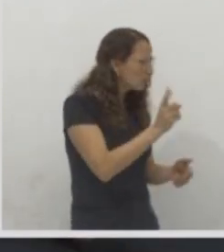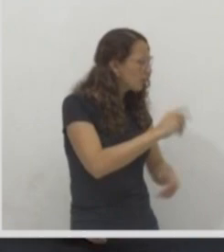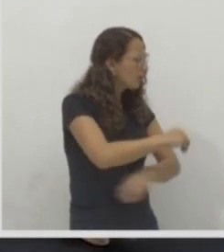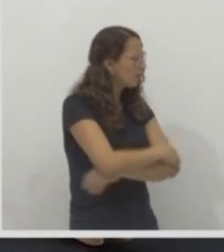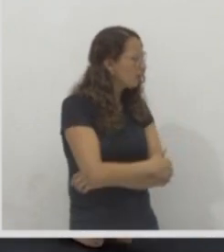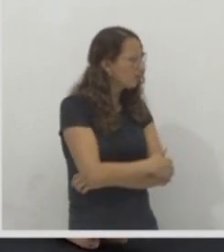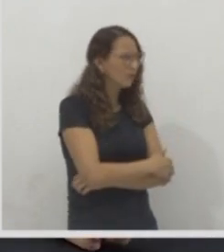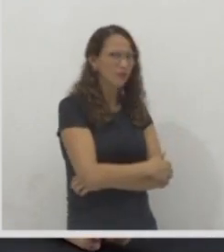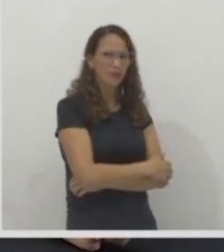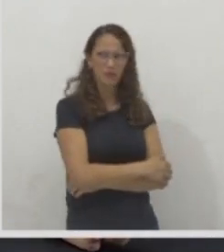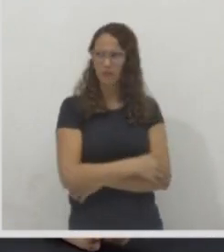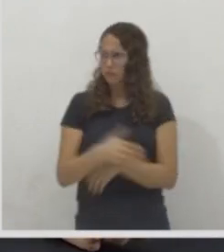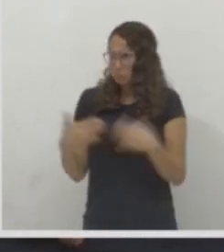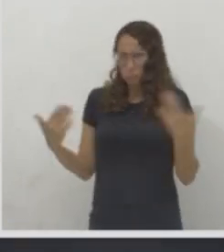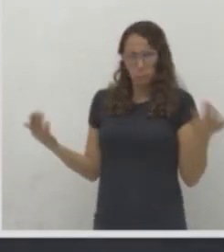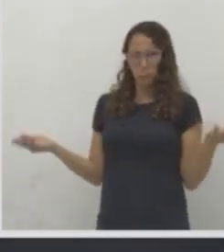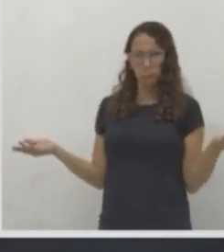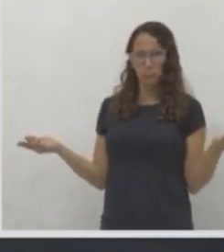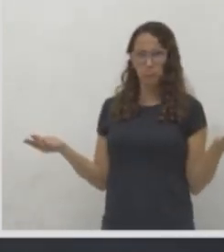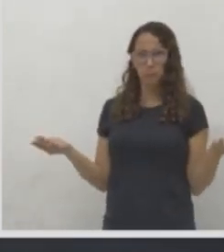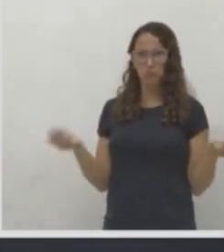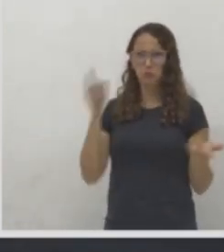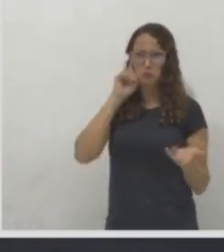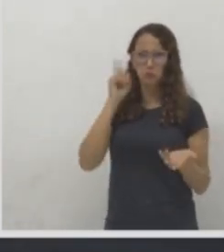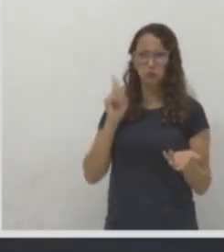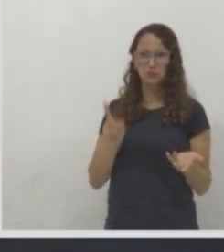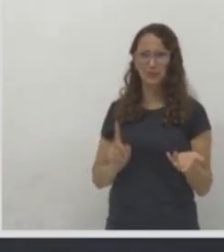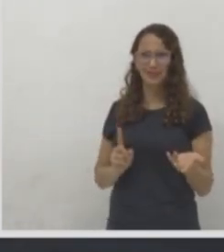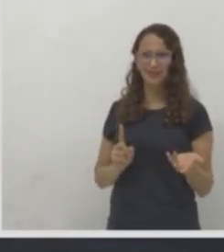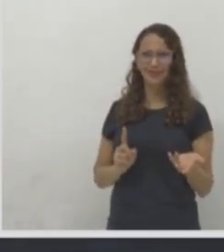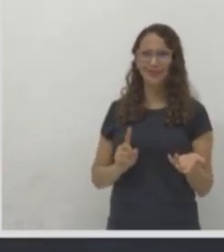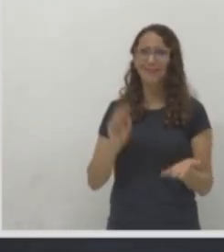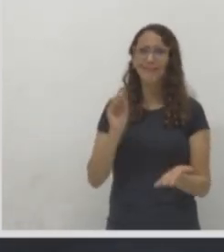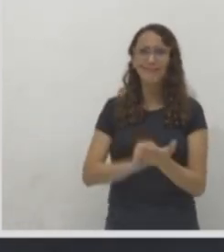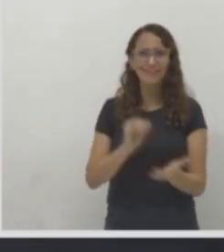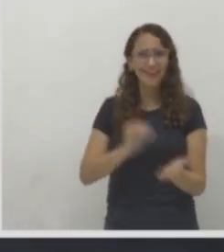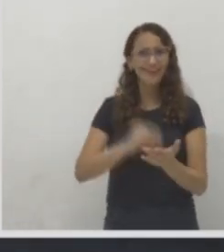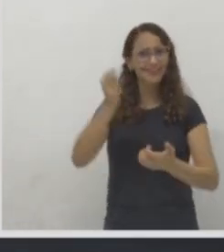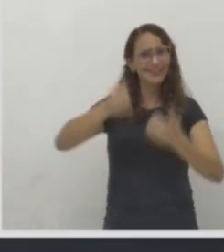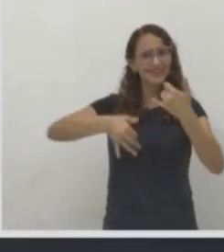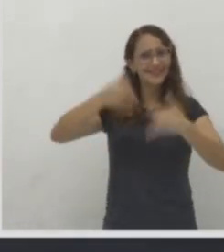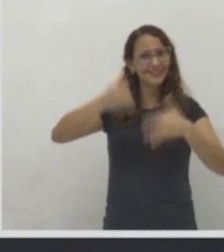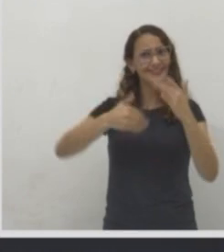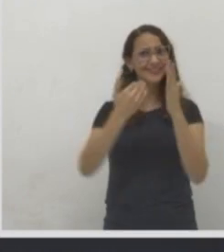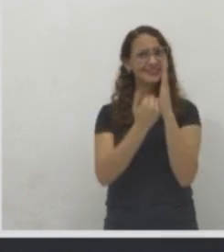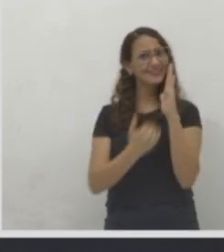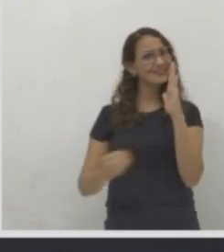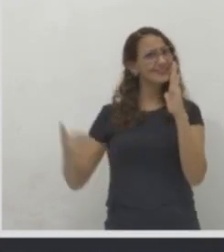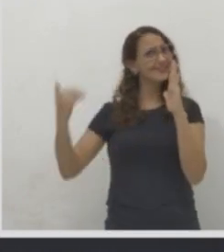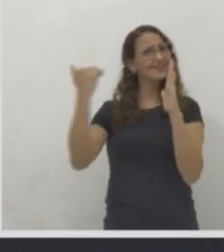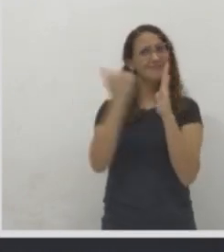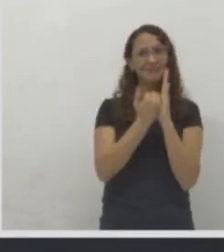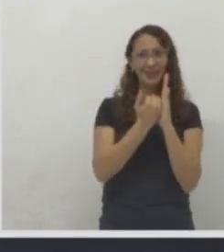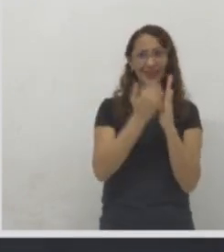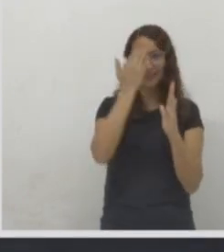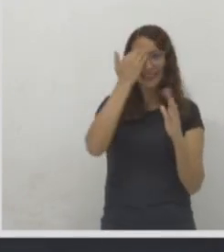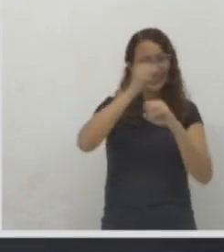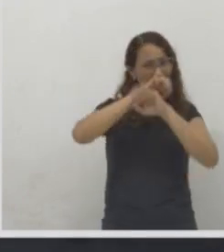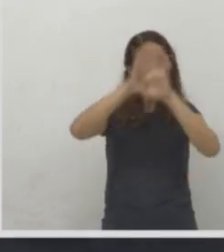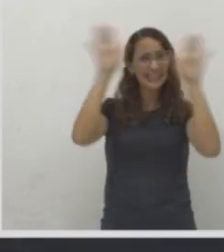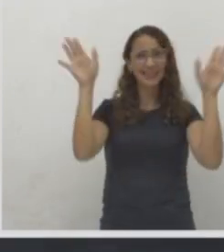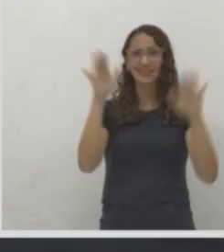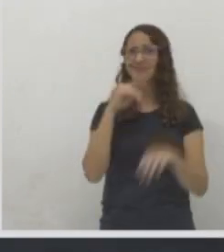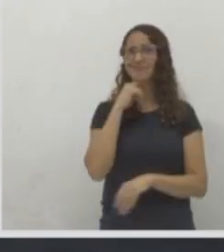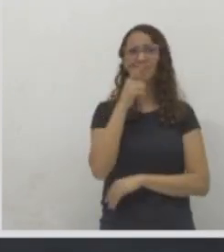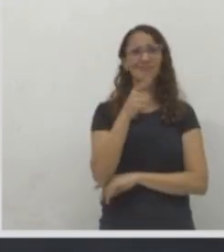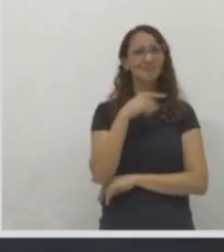Você vai dizer, não sabia o que era? Por quê? Faltou complemento. Logo, isso vai gerar um problema de compreensão. Você não vai